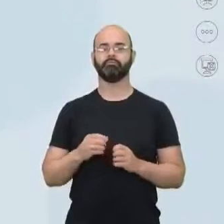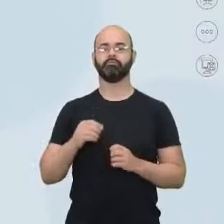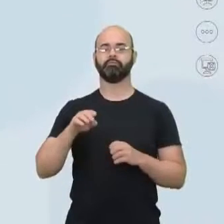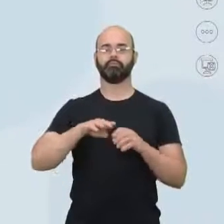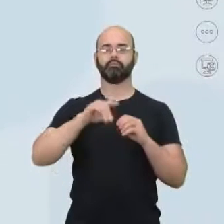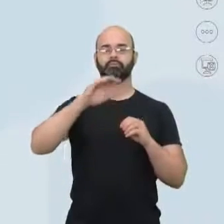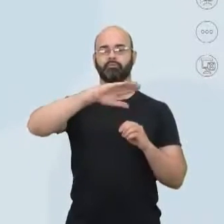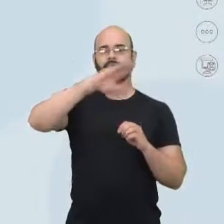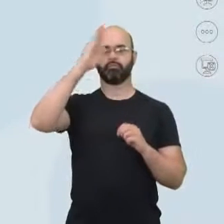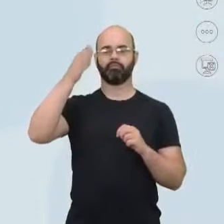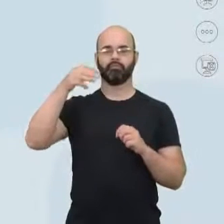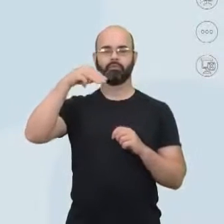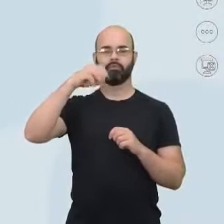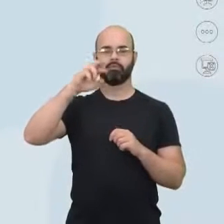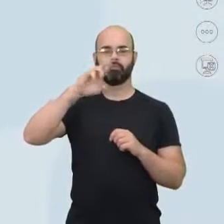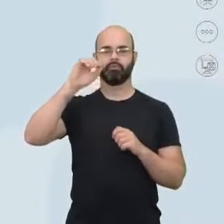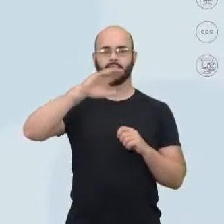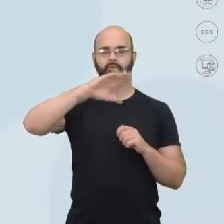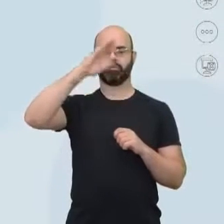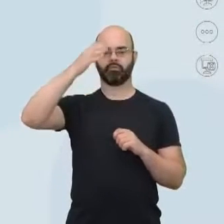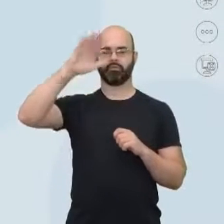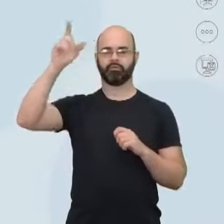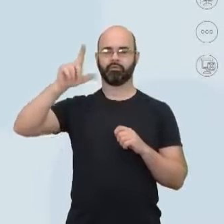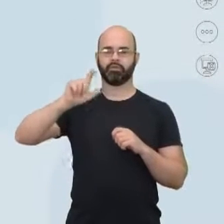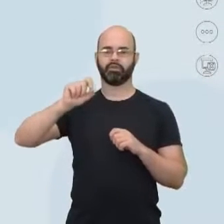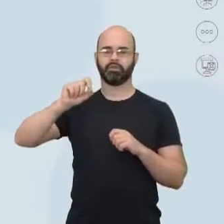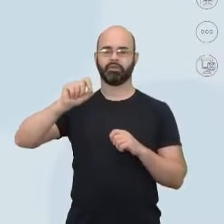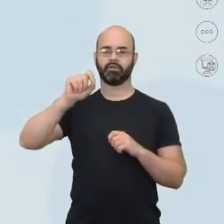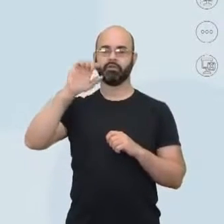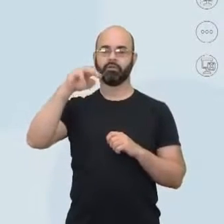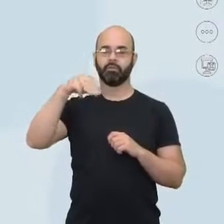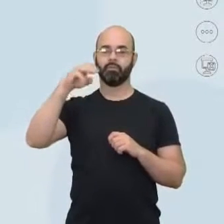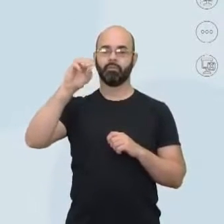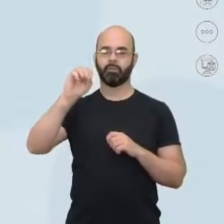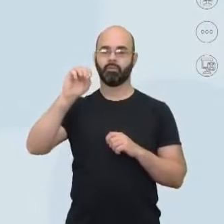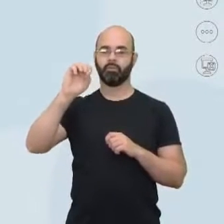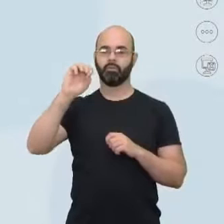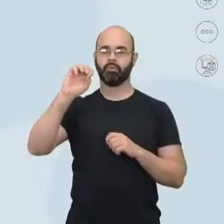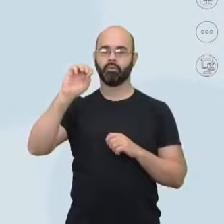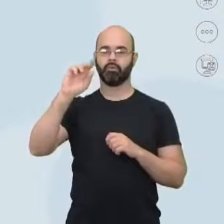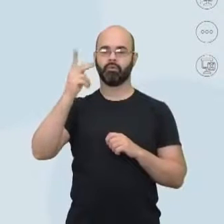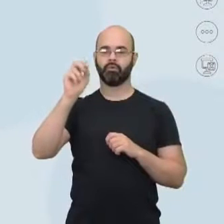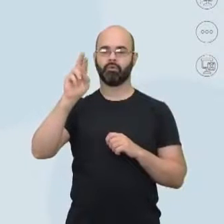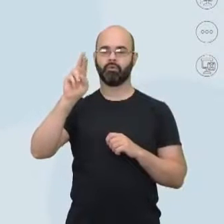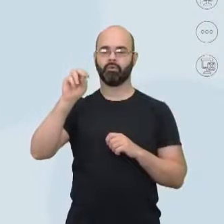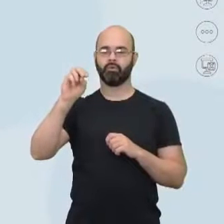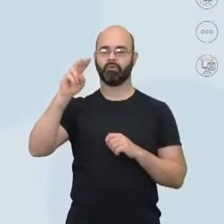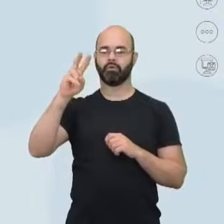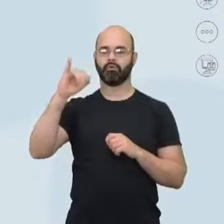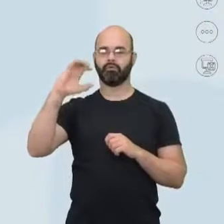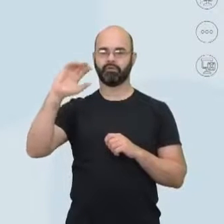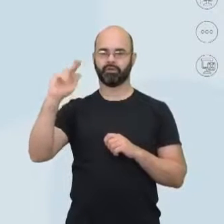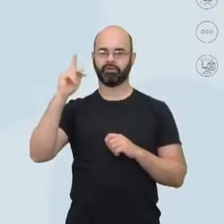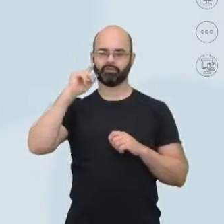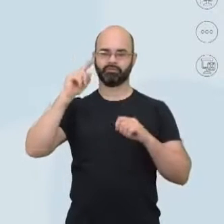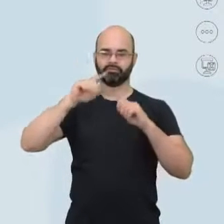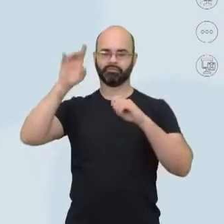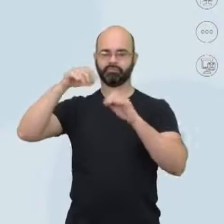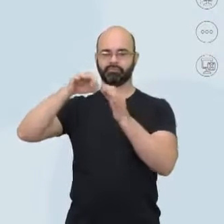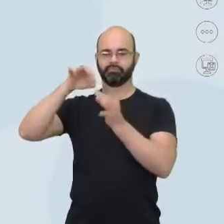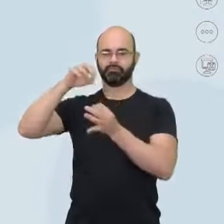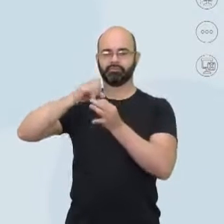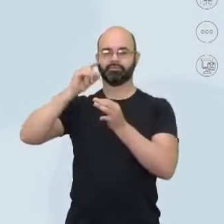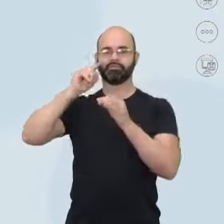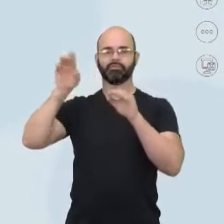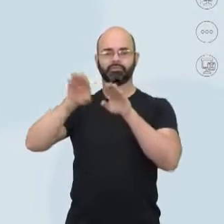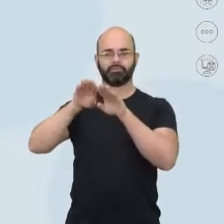é um sismógrafo, né, 10 quilômetros de profundidade nos oceanos e mais ou menos de 40 a 70 dos continentes. Então